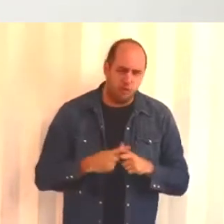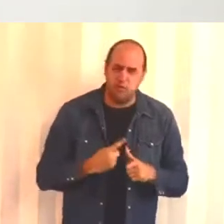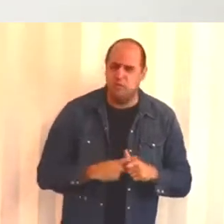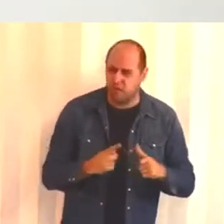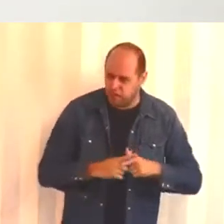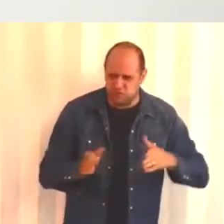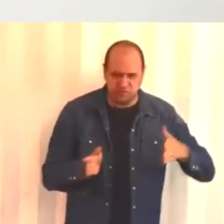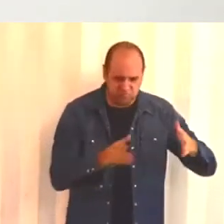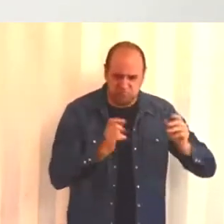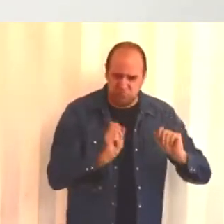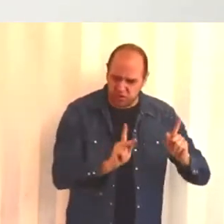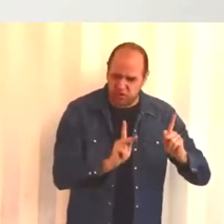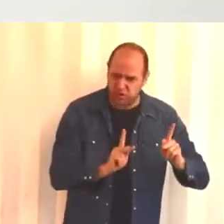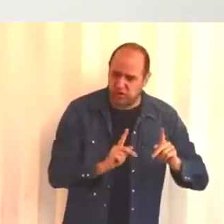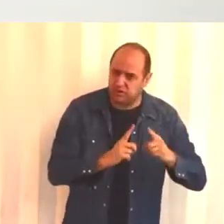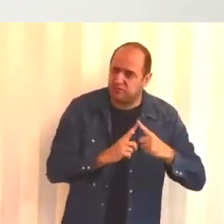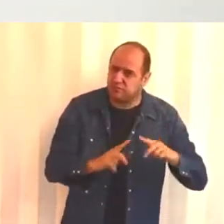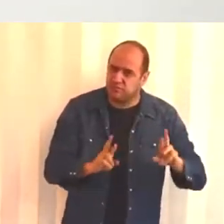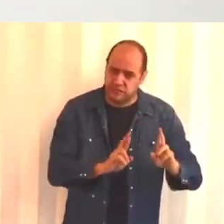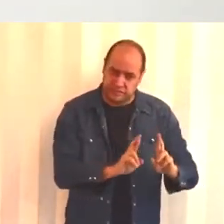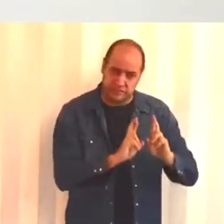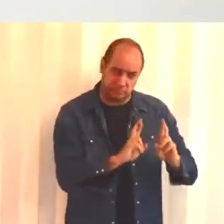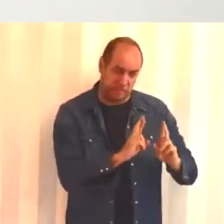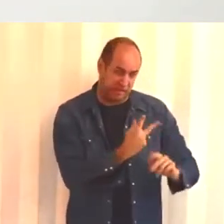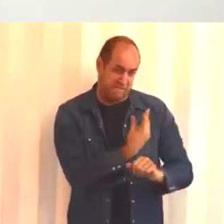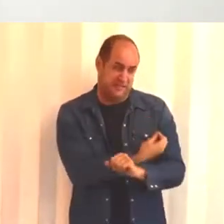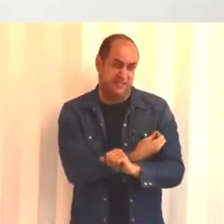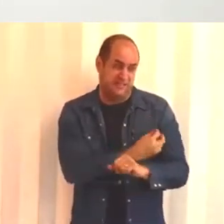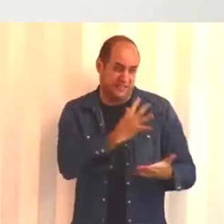problemas. Mas a nossa esperança não está na vacina.